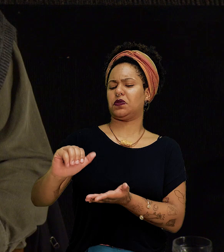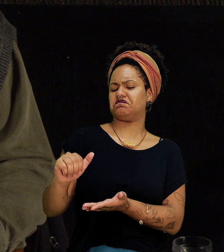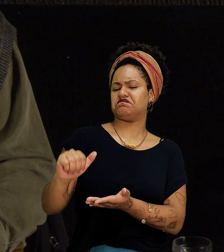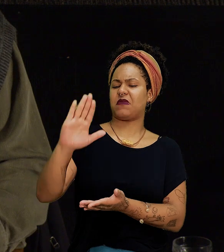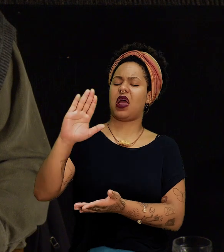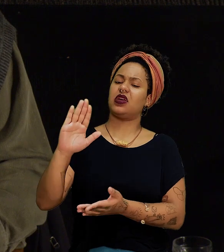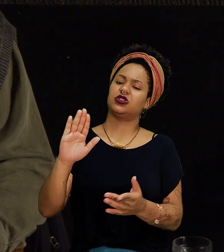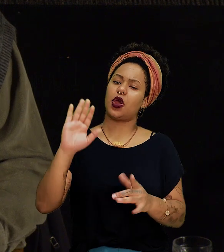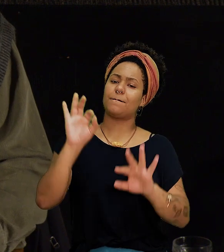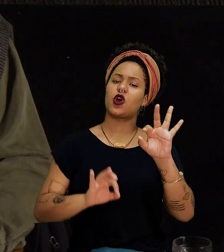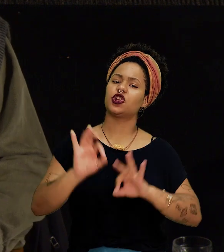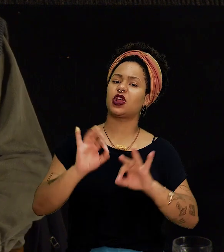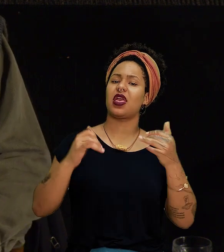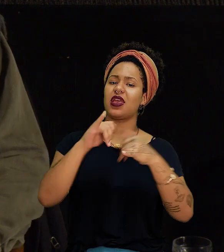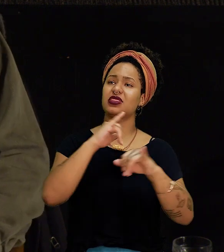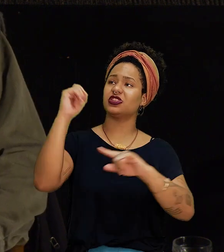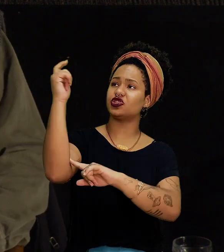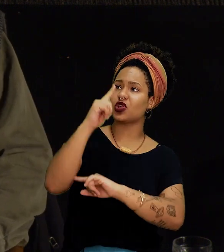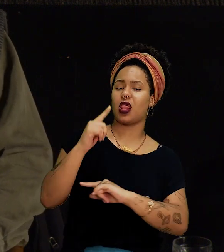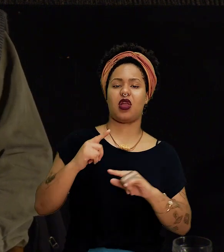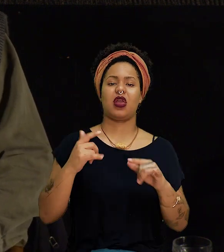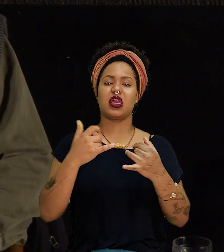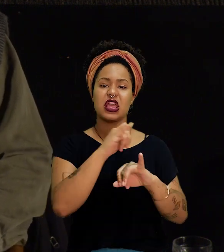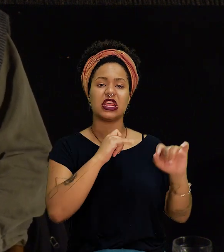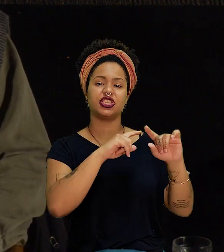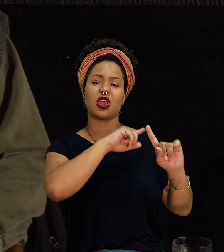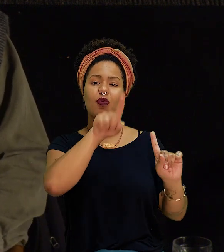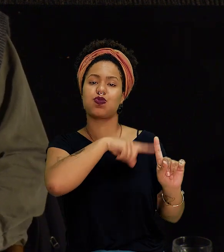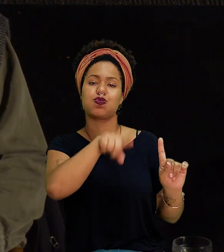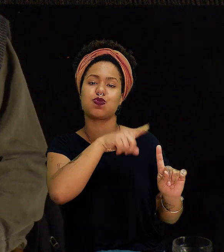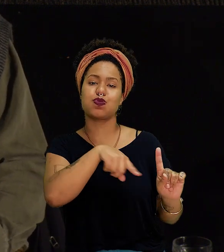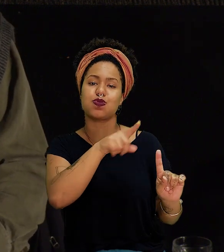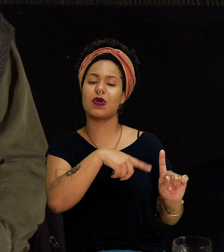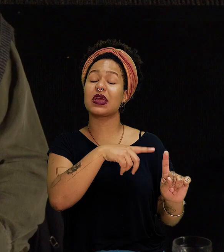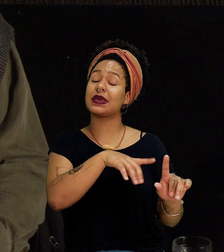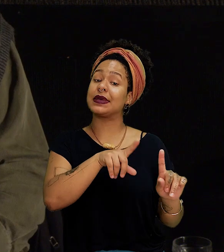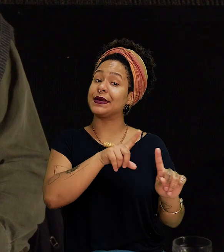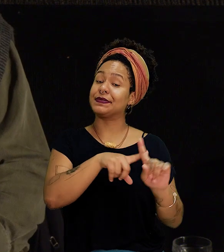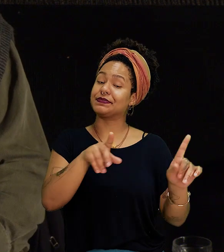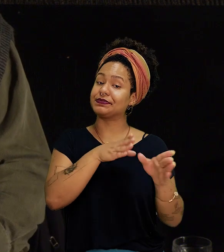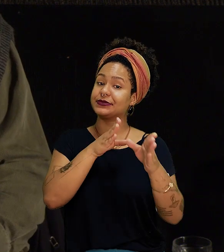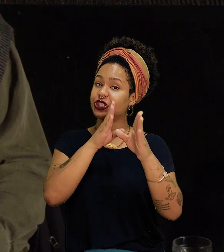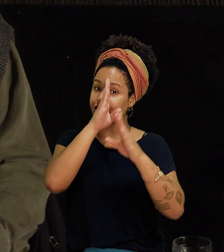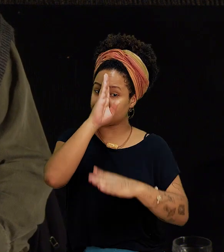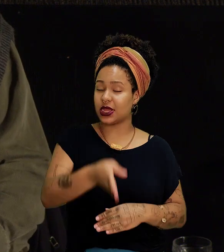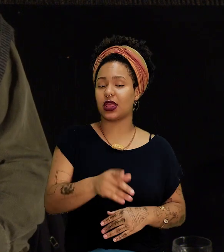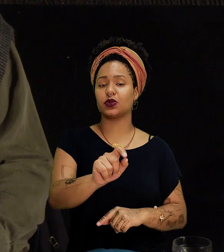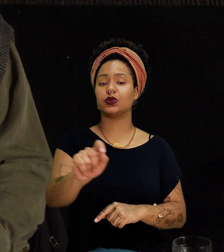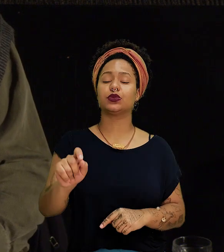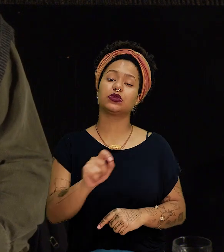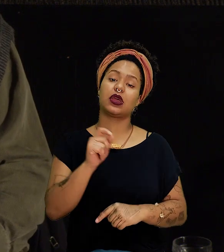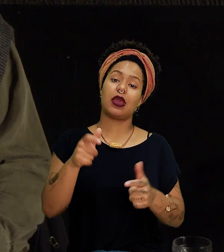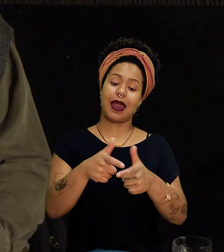investimento em projetos de energia solar, energia eólica, enfim. Mas a diretiva